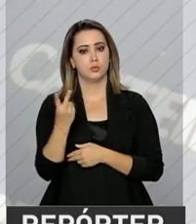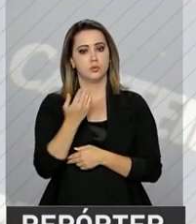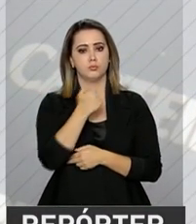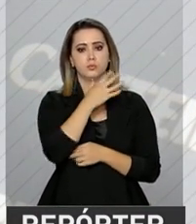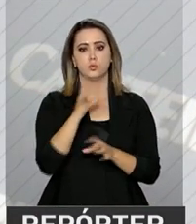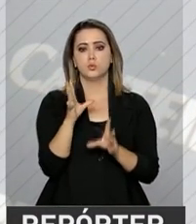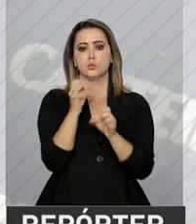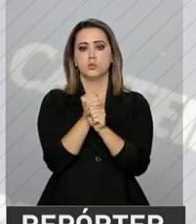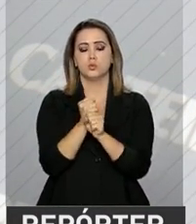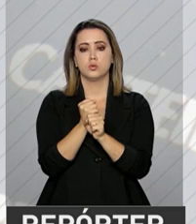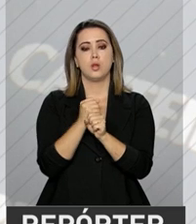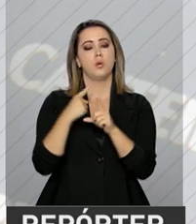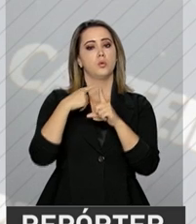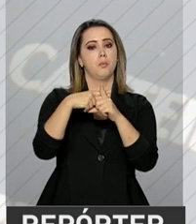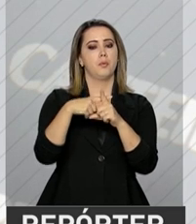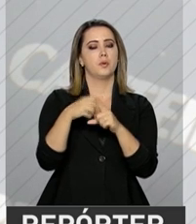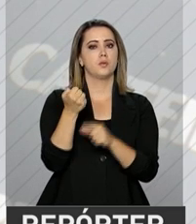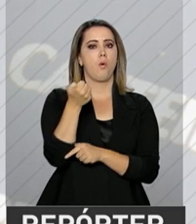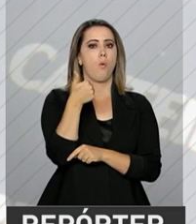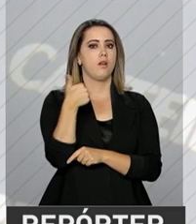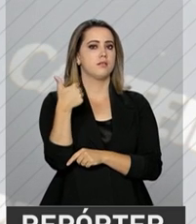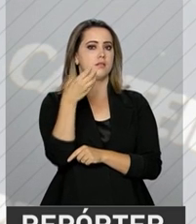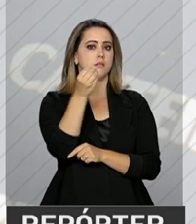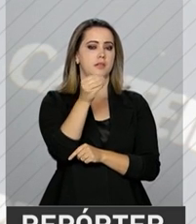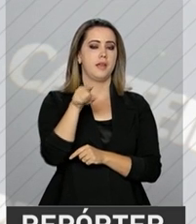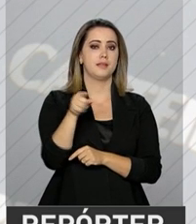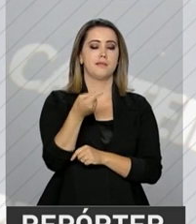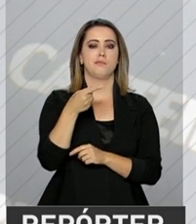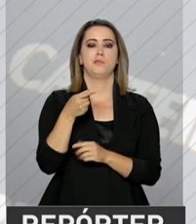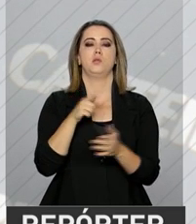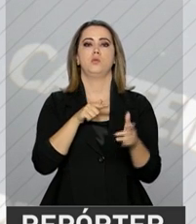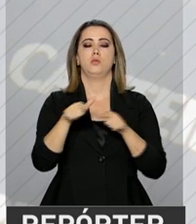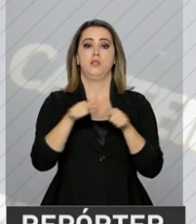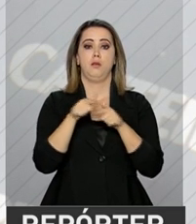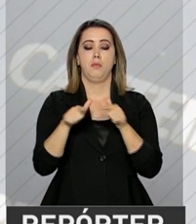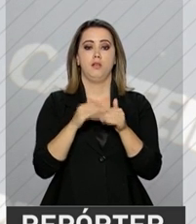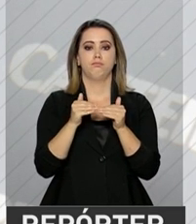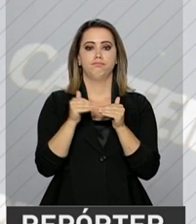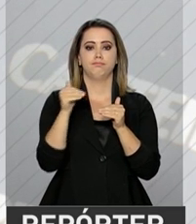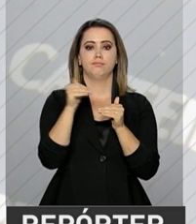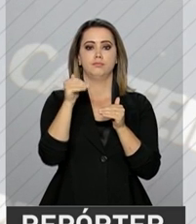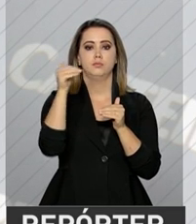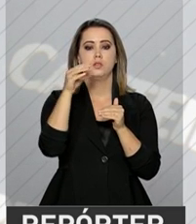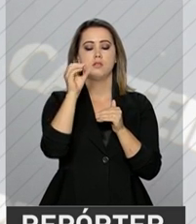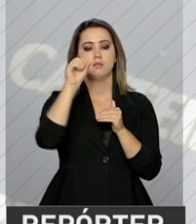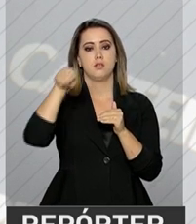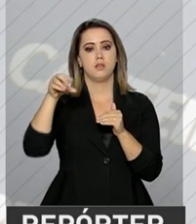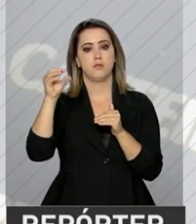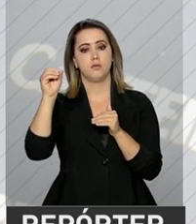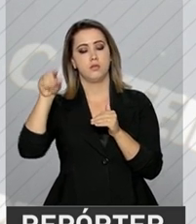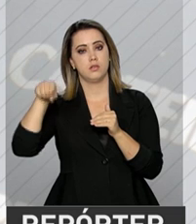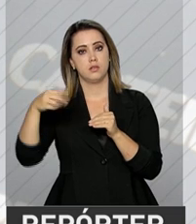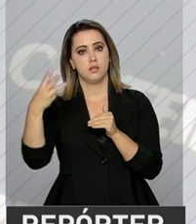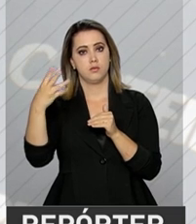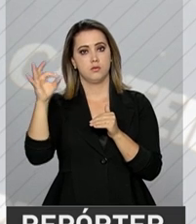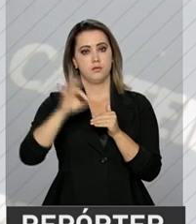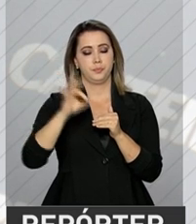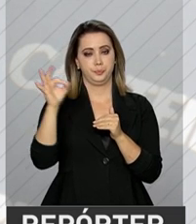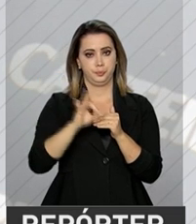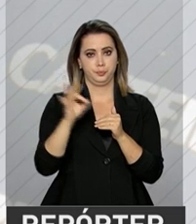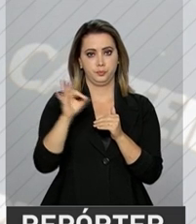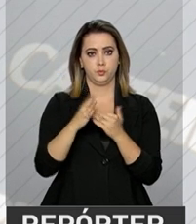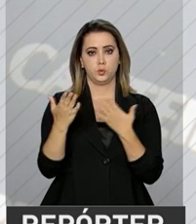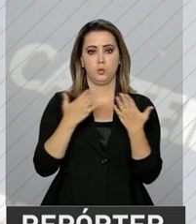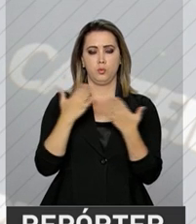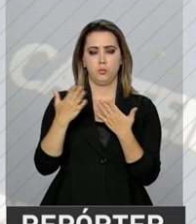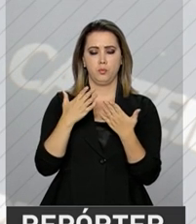ficou positivo em quase 10.000 postos de trabalho um aumento de 0,03% em relação ao estoque